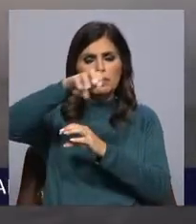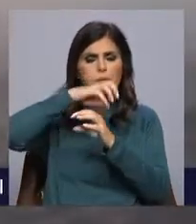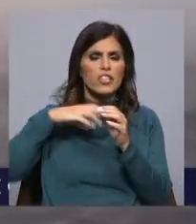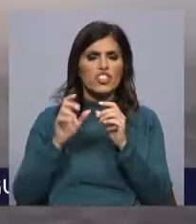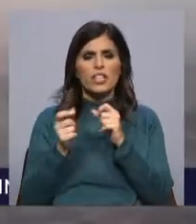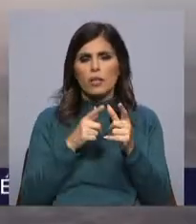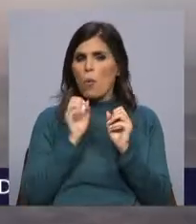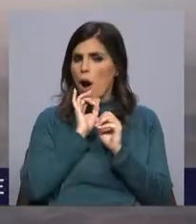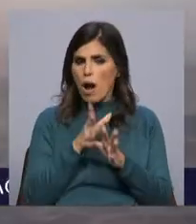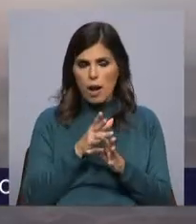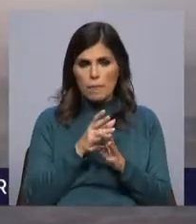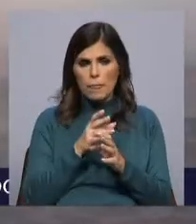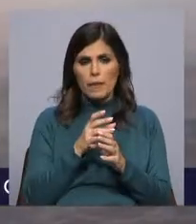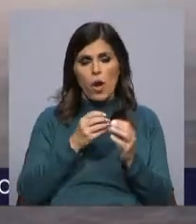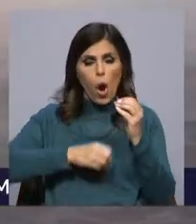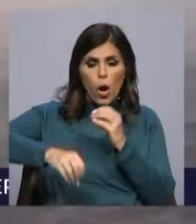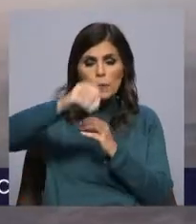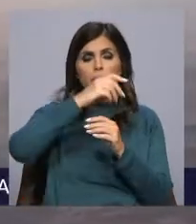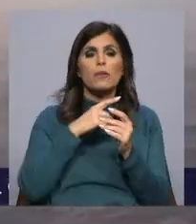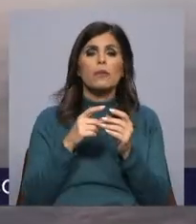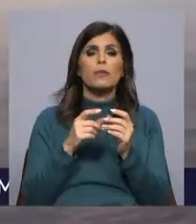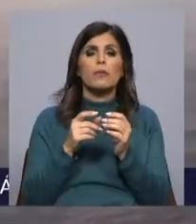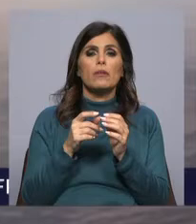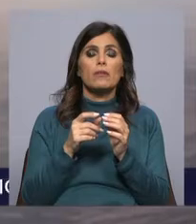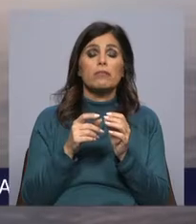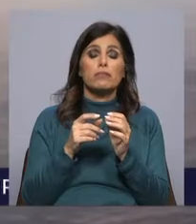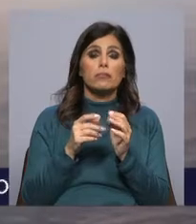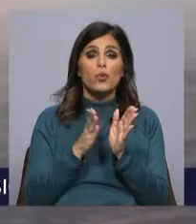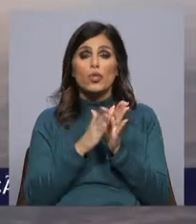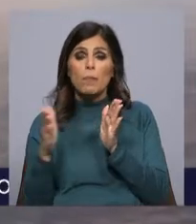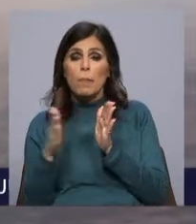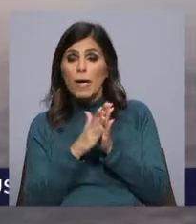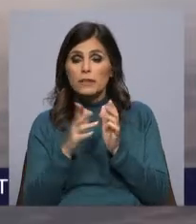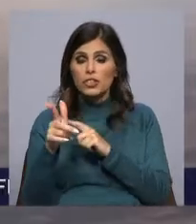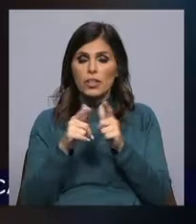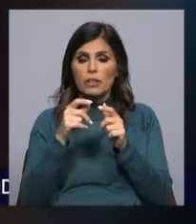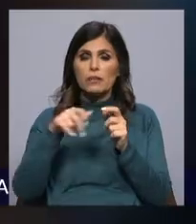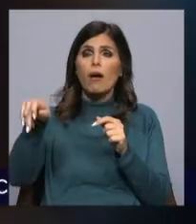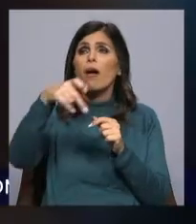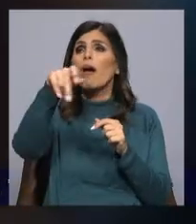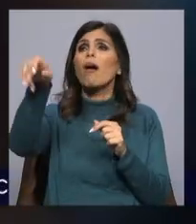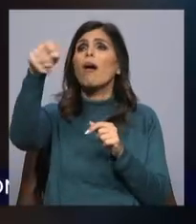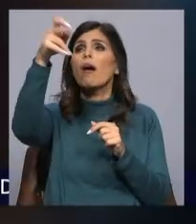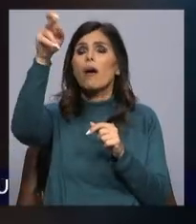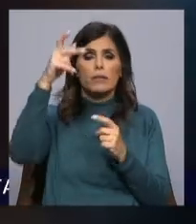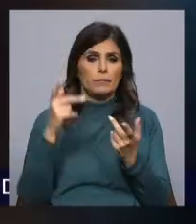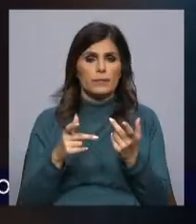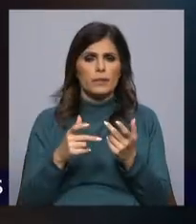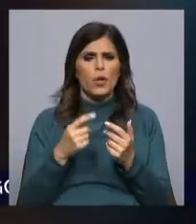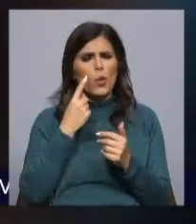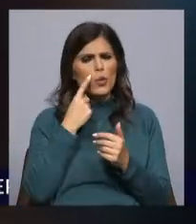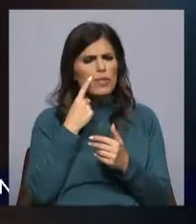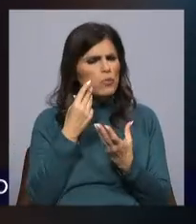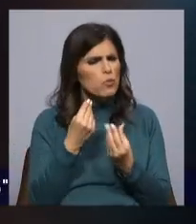estrela, orbitam o espaço entre as estrelas, vagueiam pelo cosmos. Nós não conhecemos propriamente muitos destes